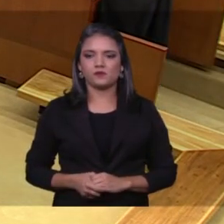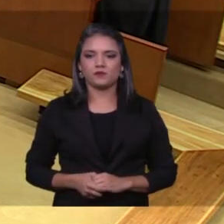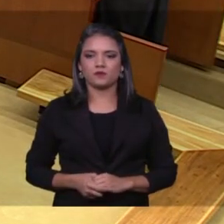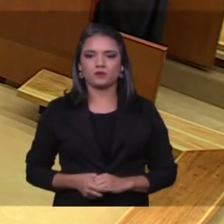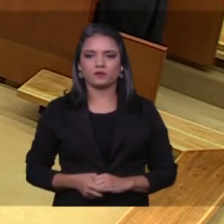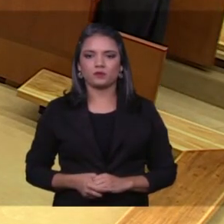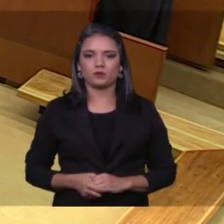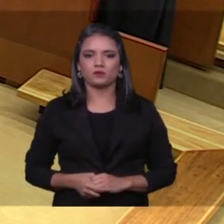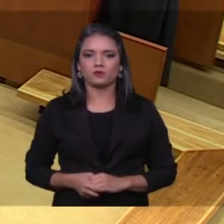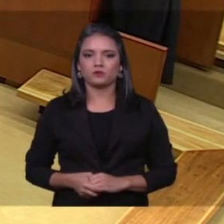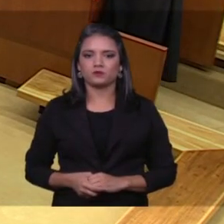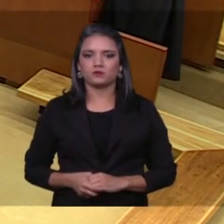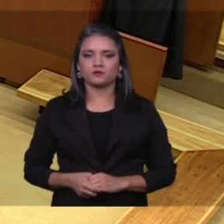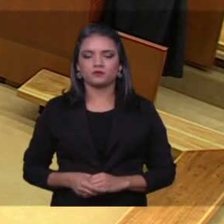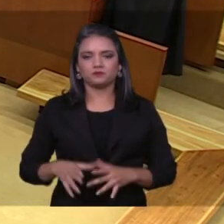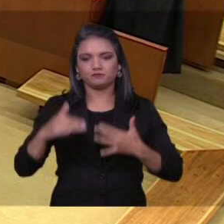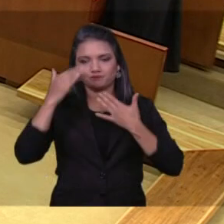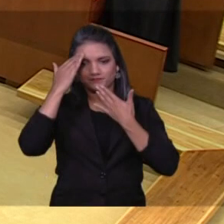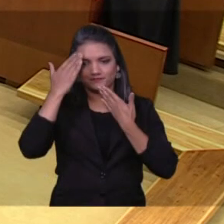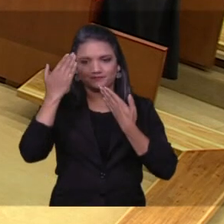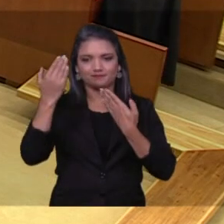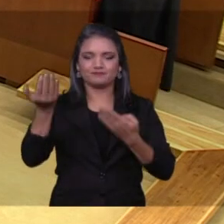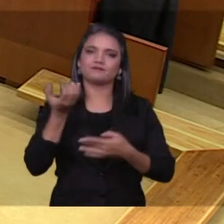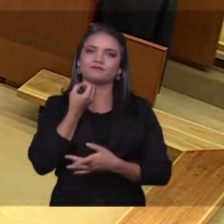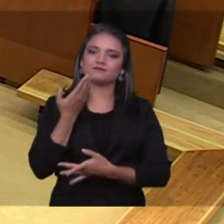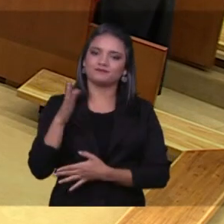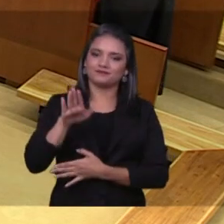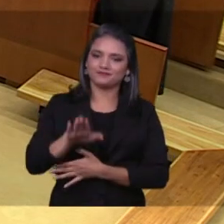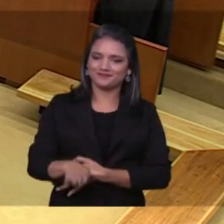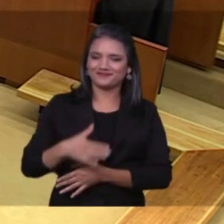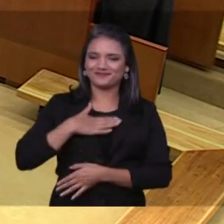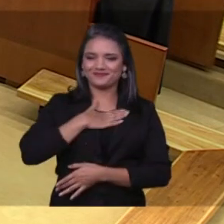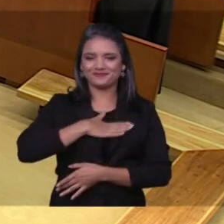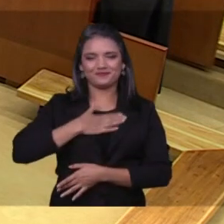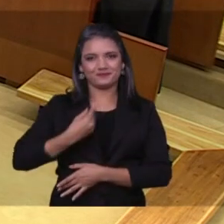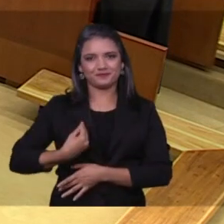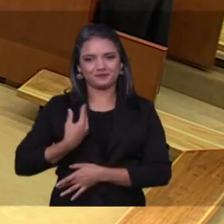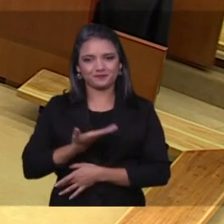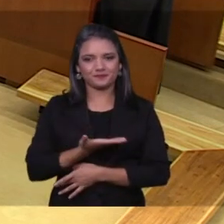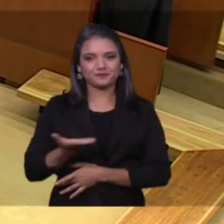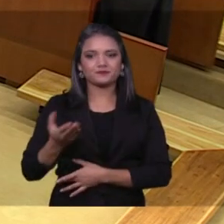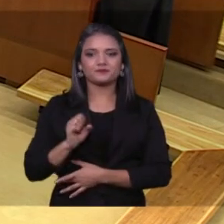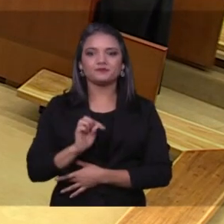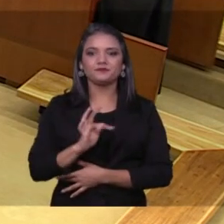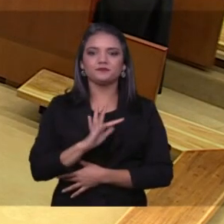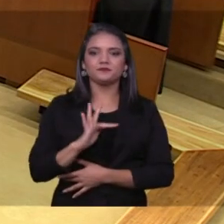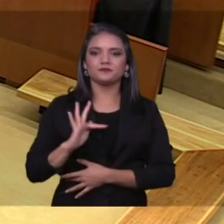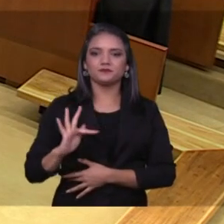Obrigado, excelência. Boa tarde. É um prazer estar aqui no Supremo Tribunal Federal.